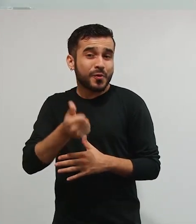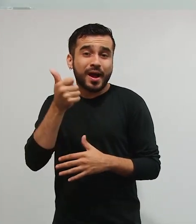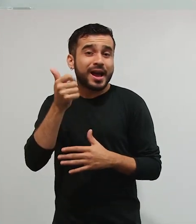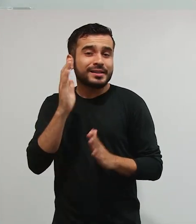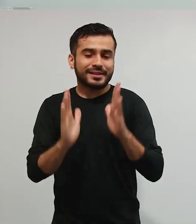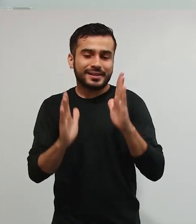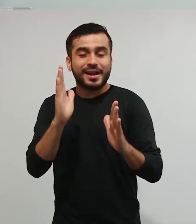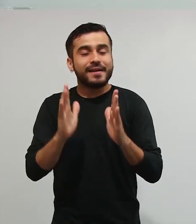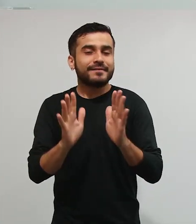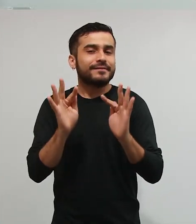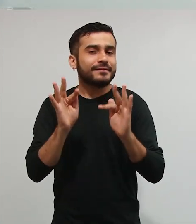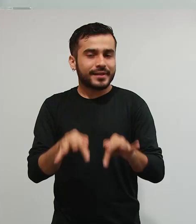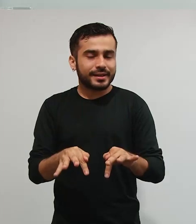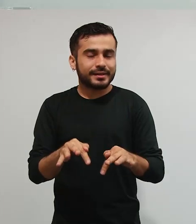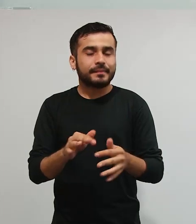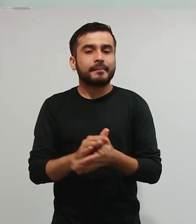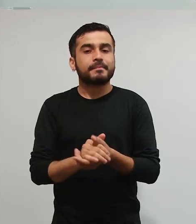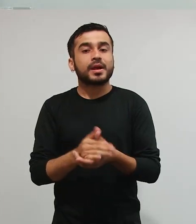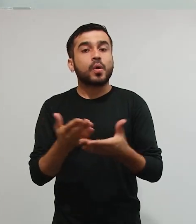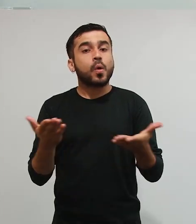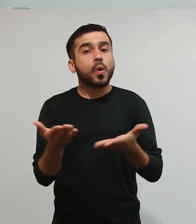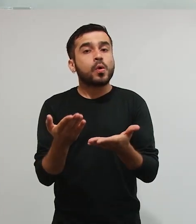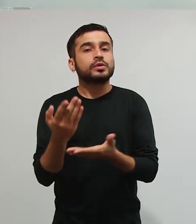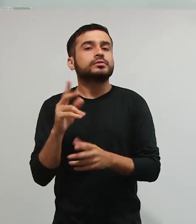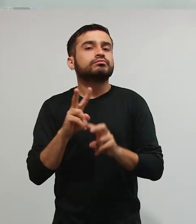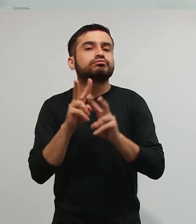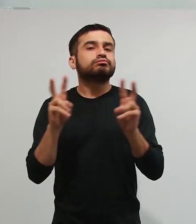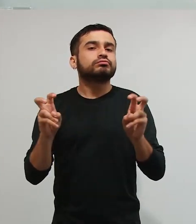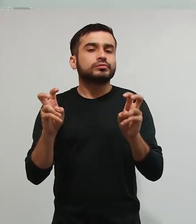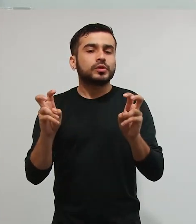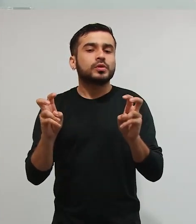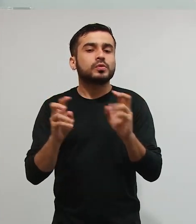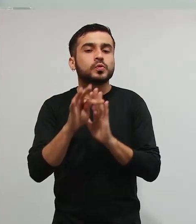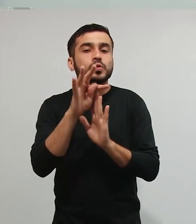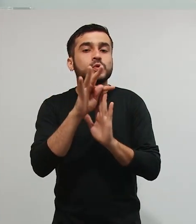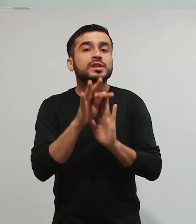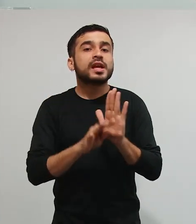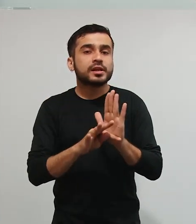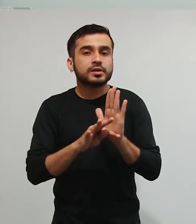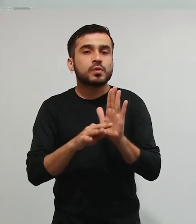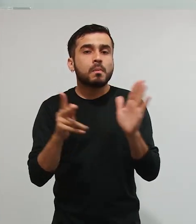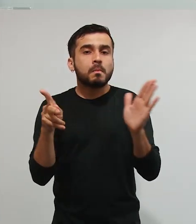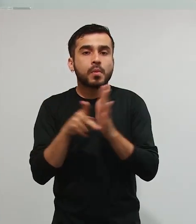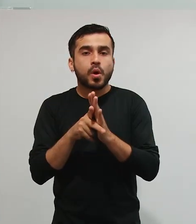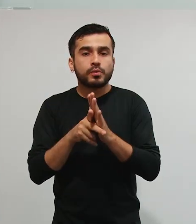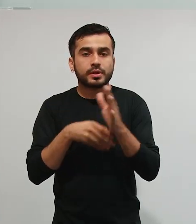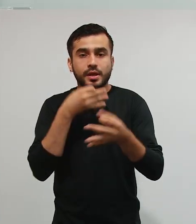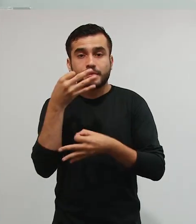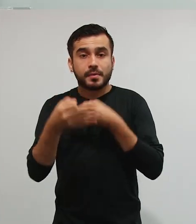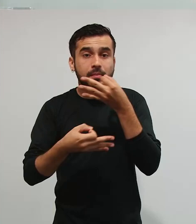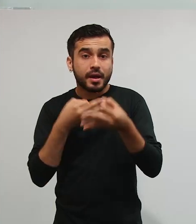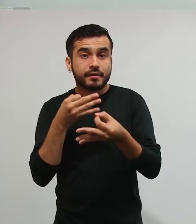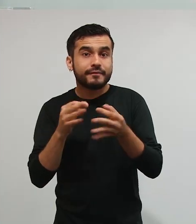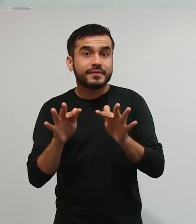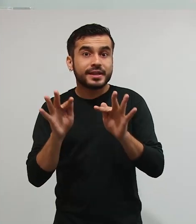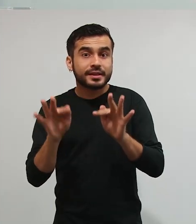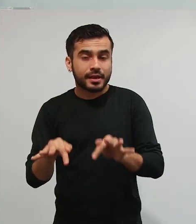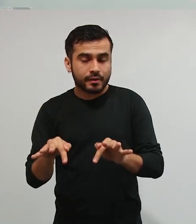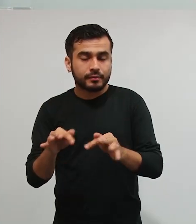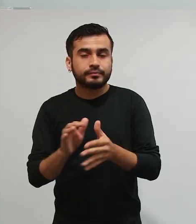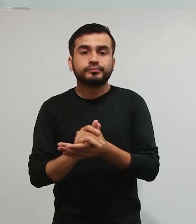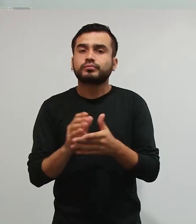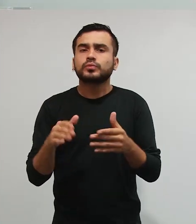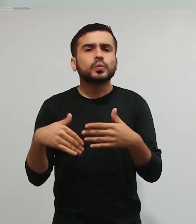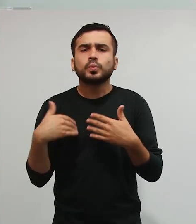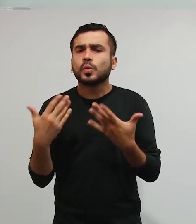a temporada. Nesse episódio, vamos tratar sobre o texto das considerações finais.